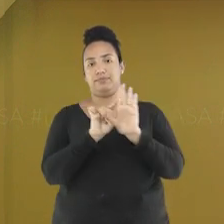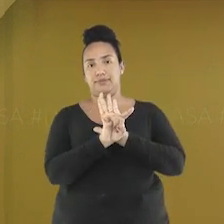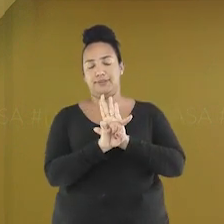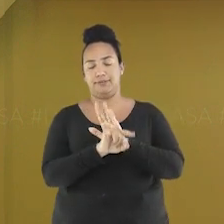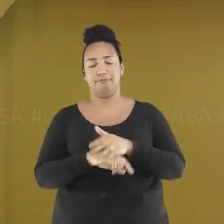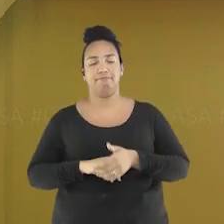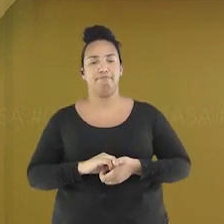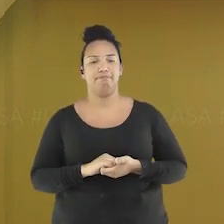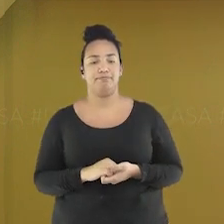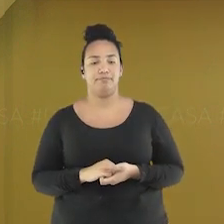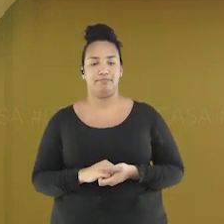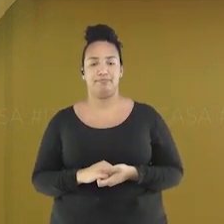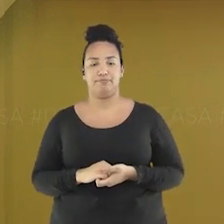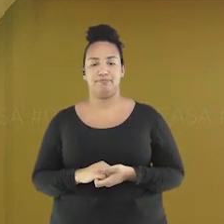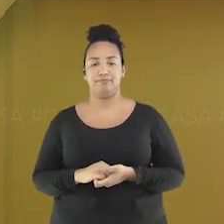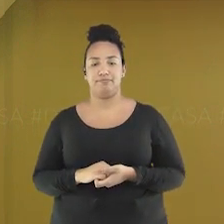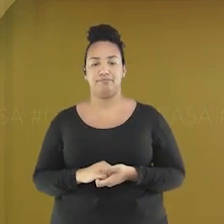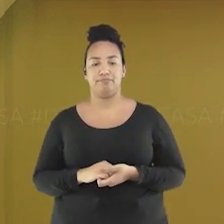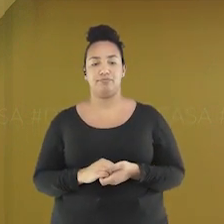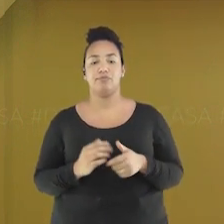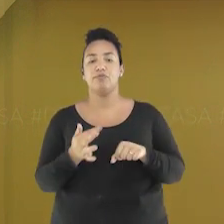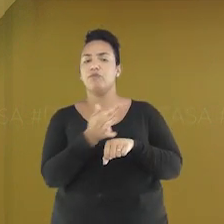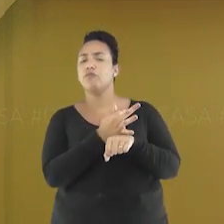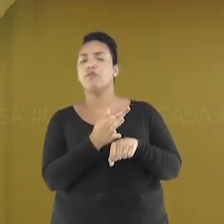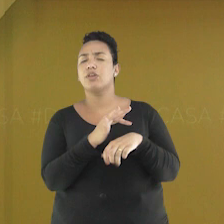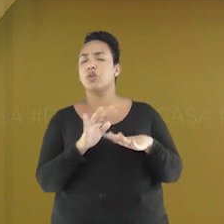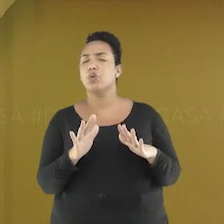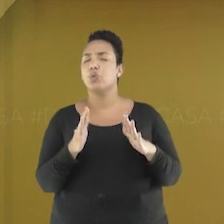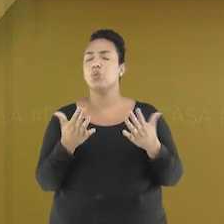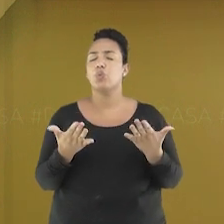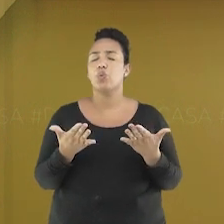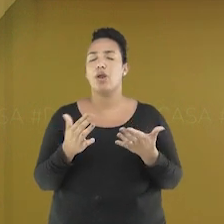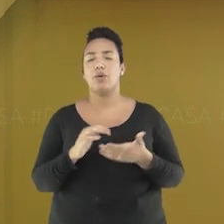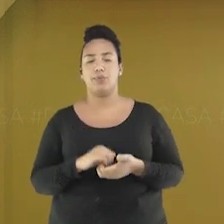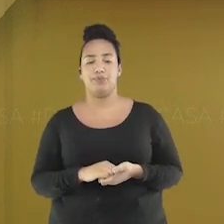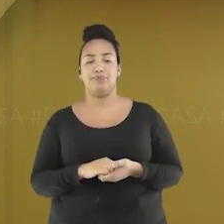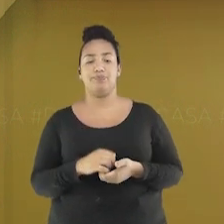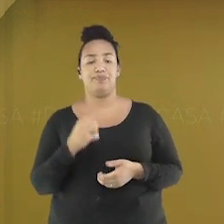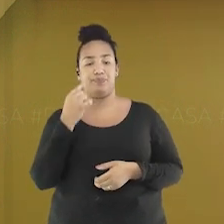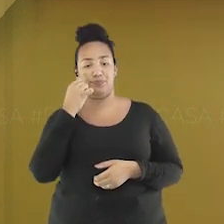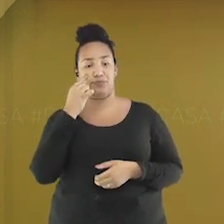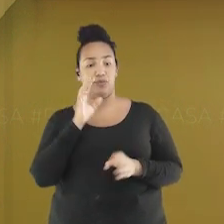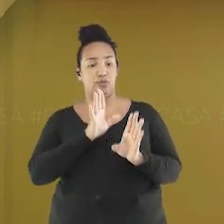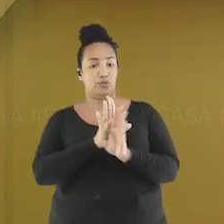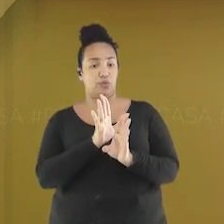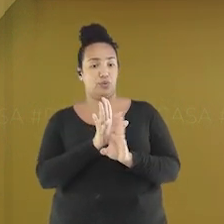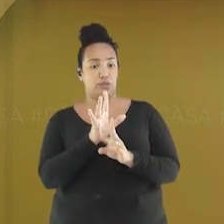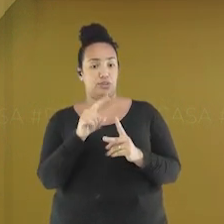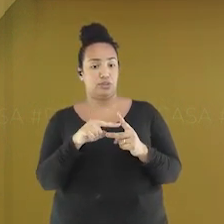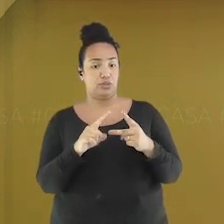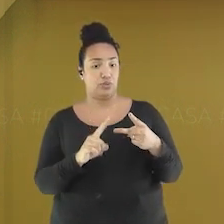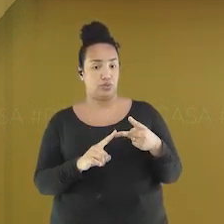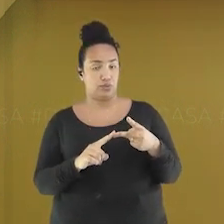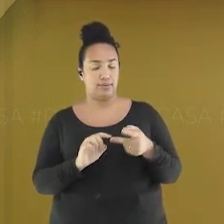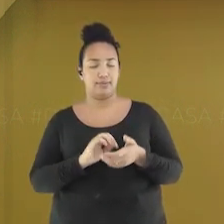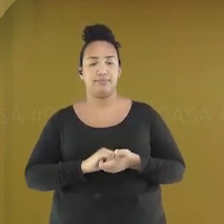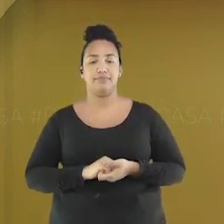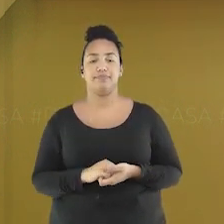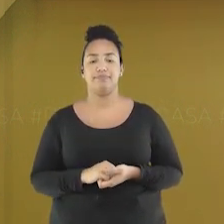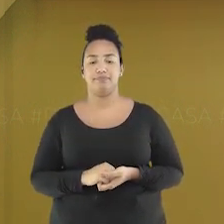What is this holiday? Que feriado é esse? Vejamos aqui, vou dar aqui 2 pistas, hein, sobre esse